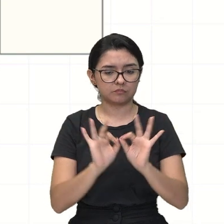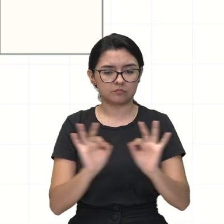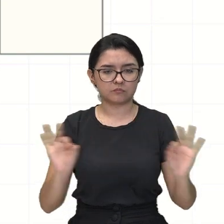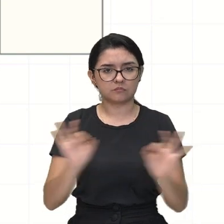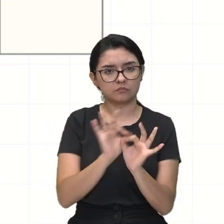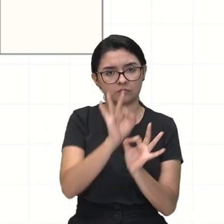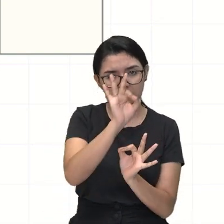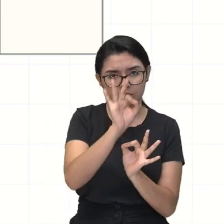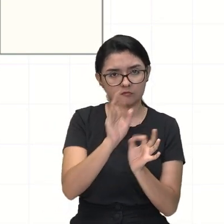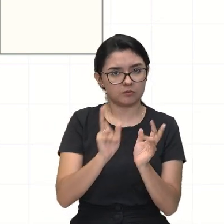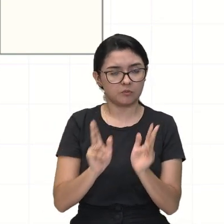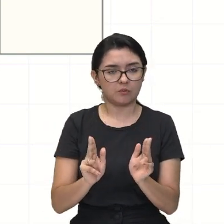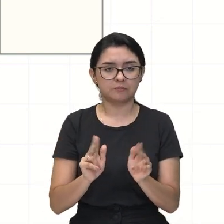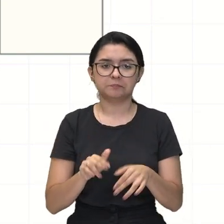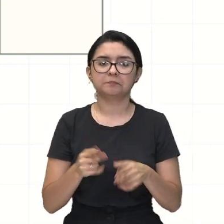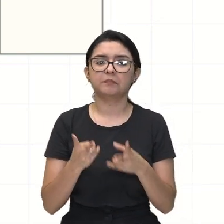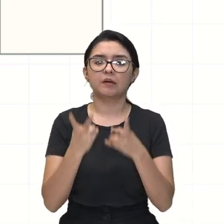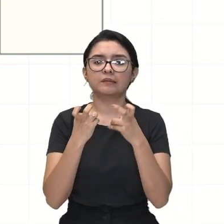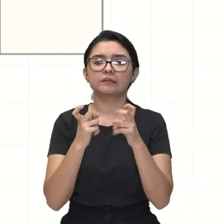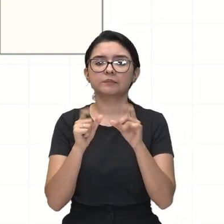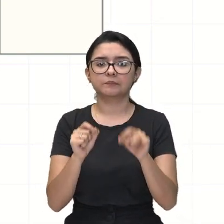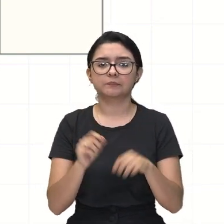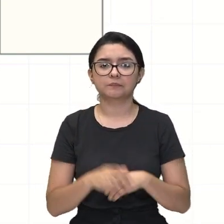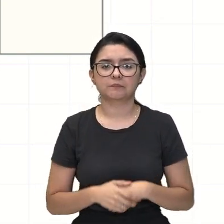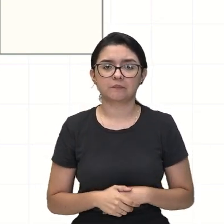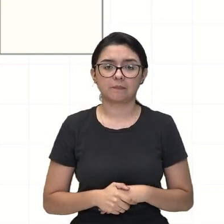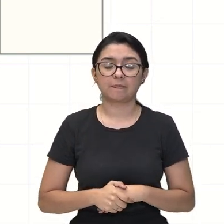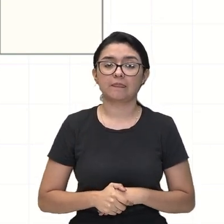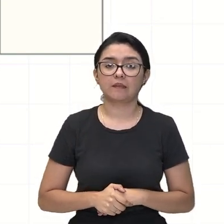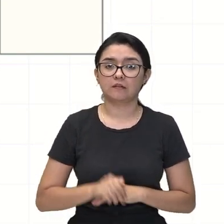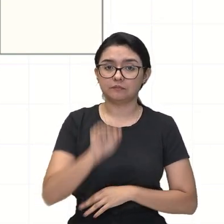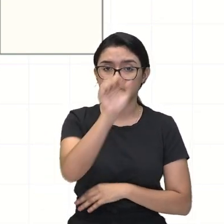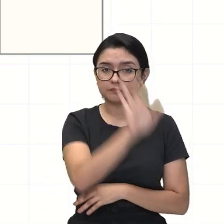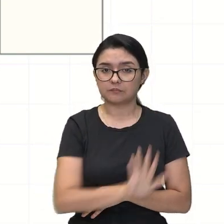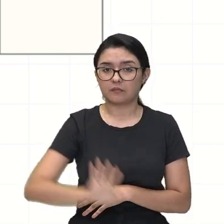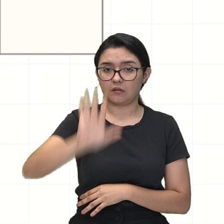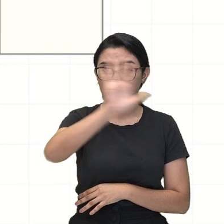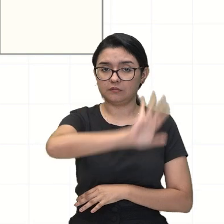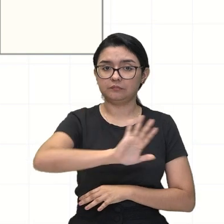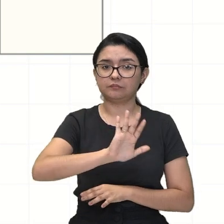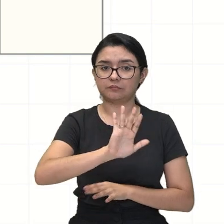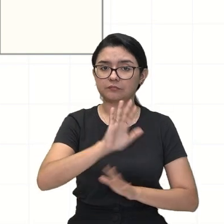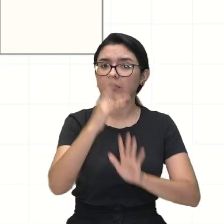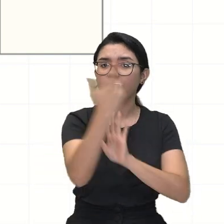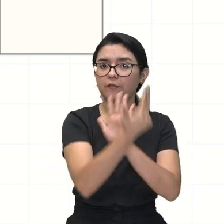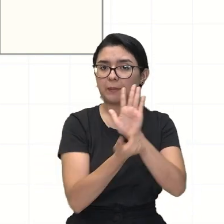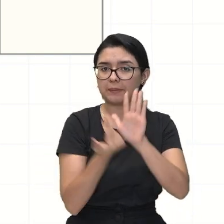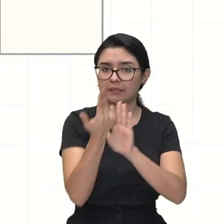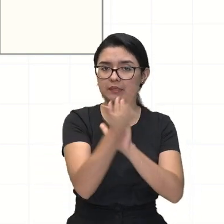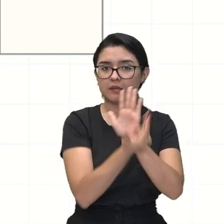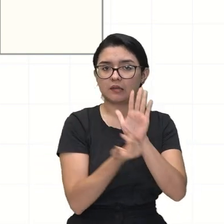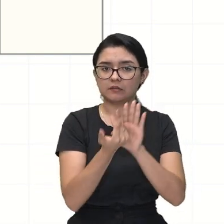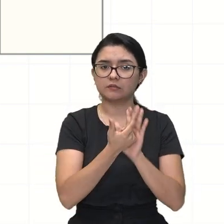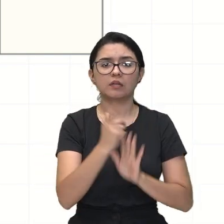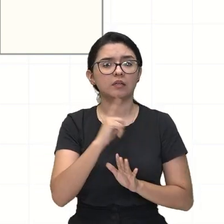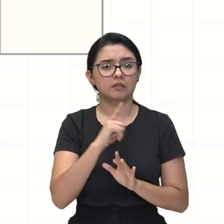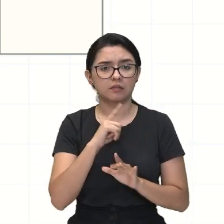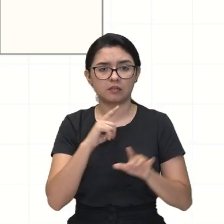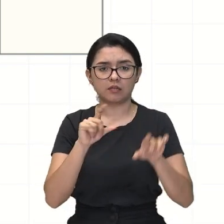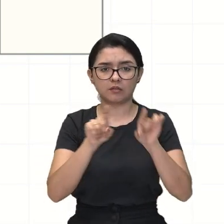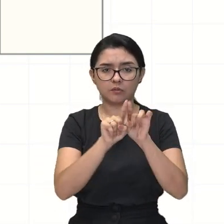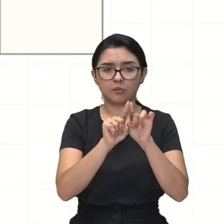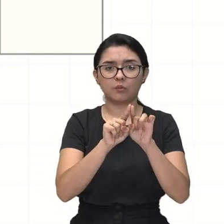Observe que as áreas que foram tomadas em cada uma das imagens possuem o mesmo tamanho,